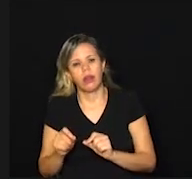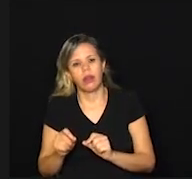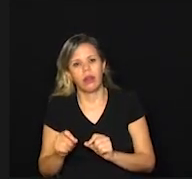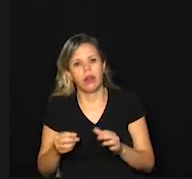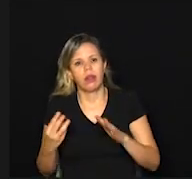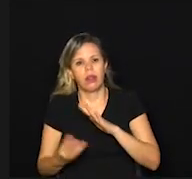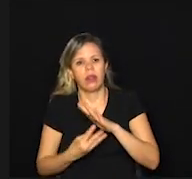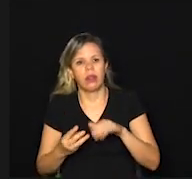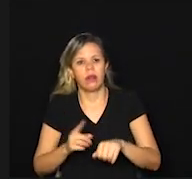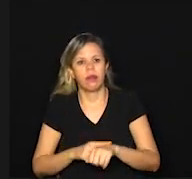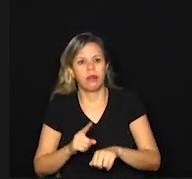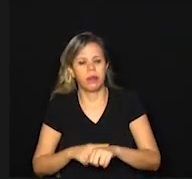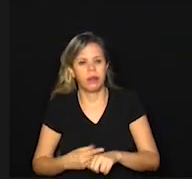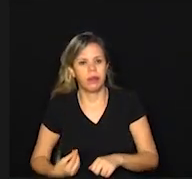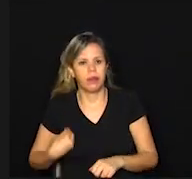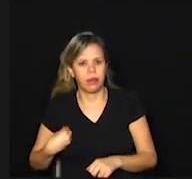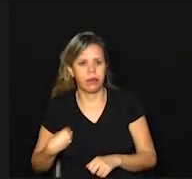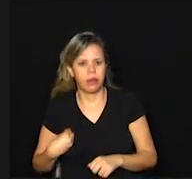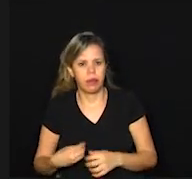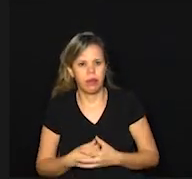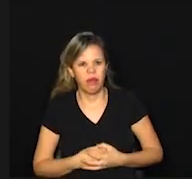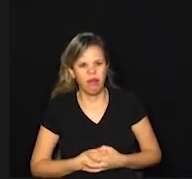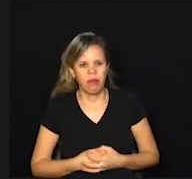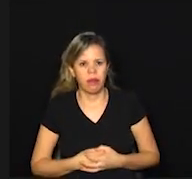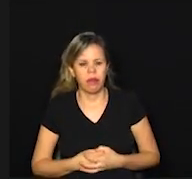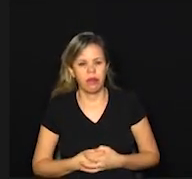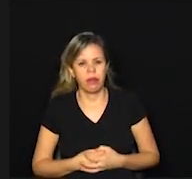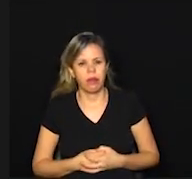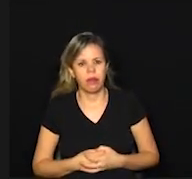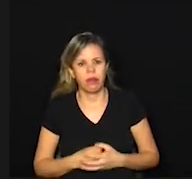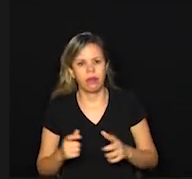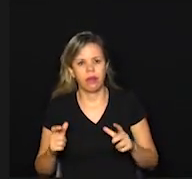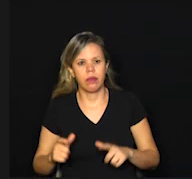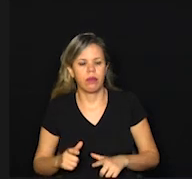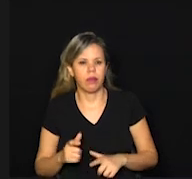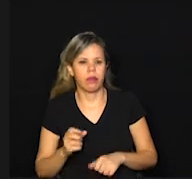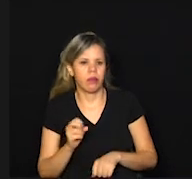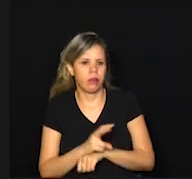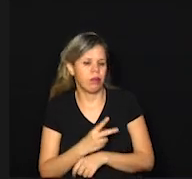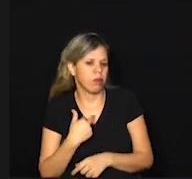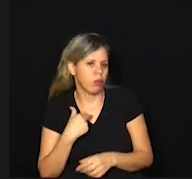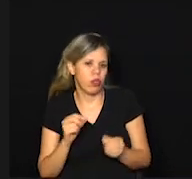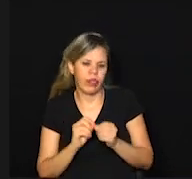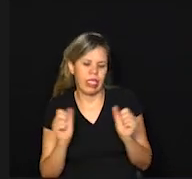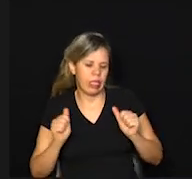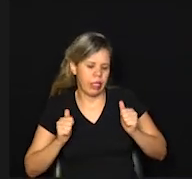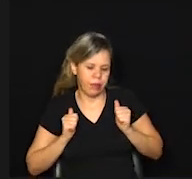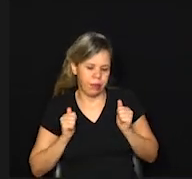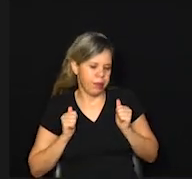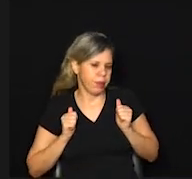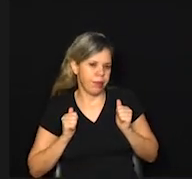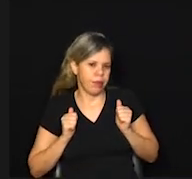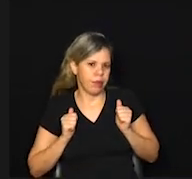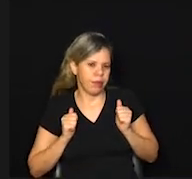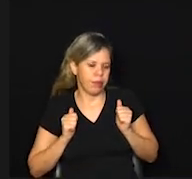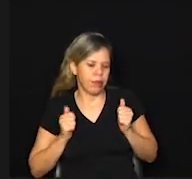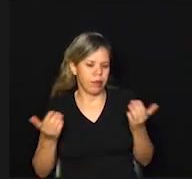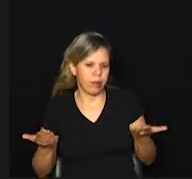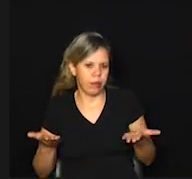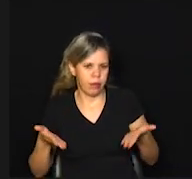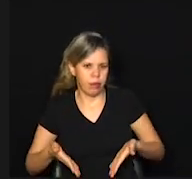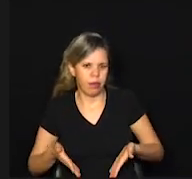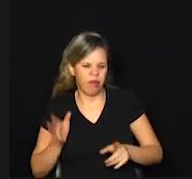temporário ela está ali né em um lugar também sem poder fazer muitas ações mas nós estamos